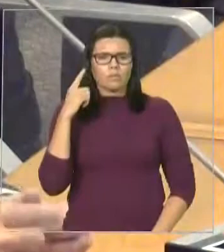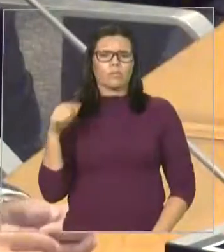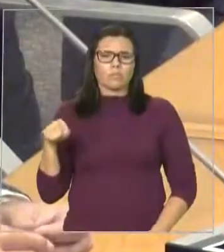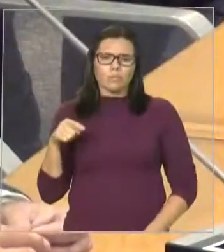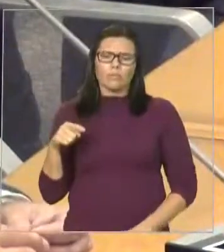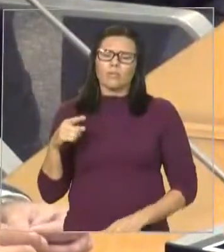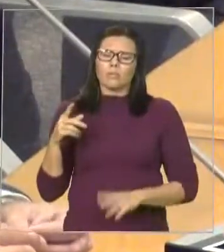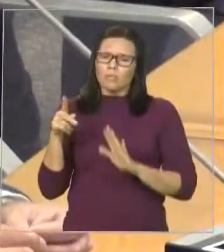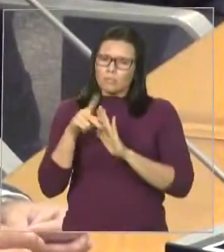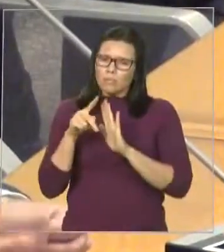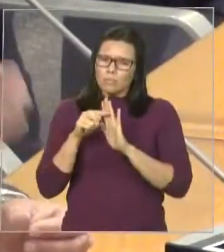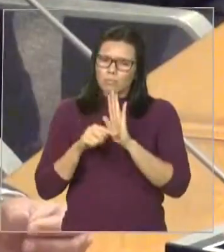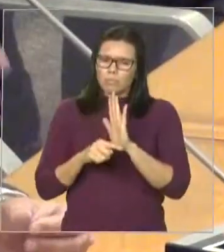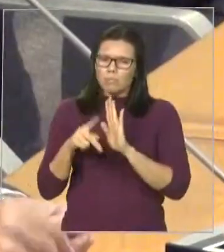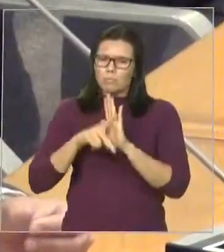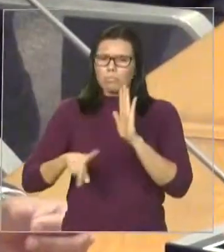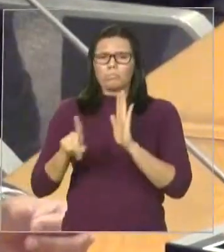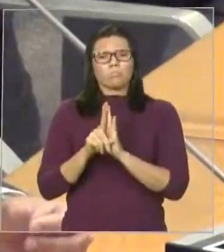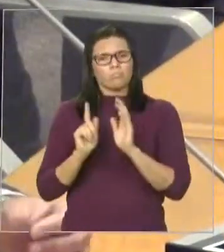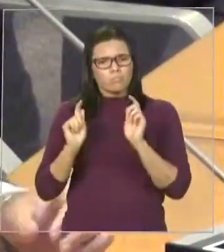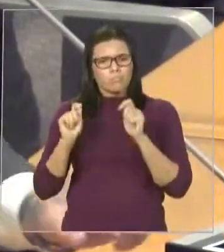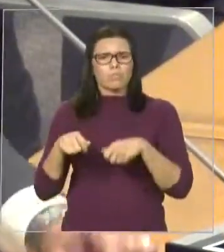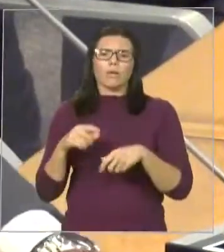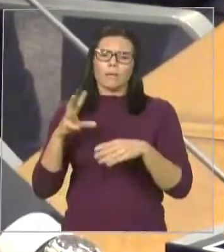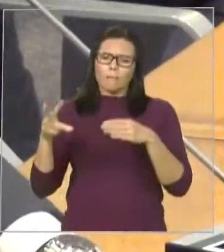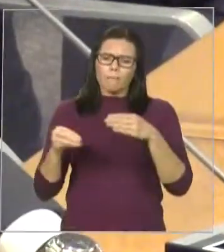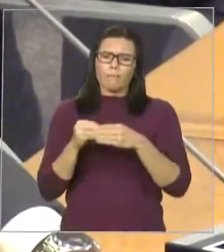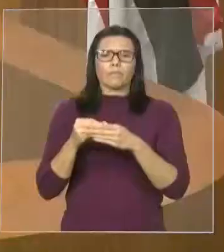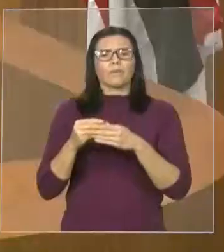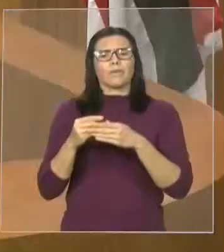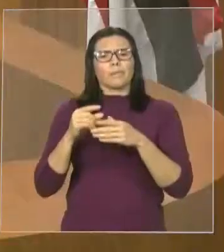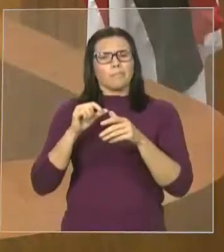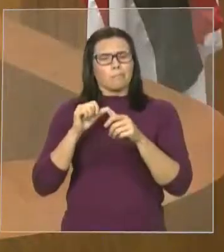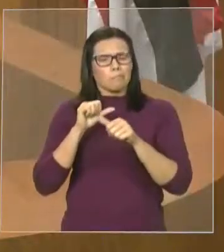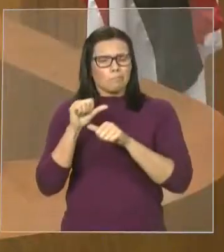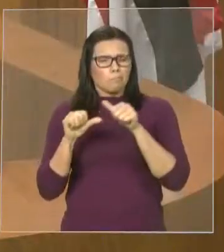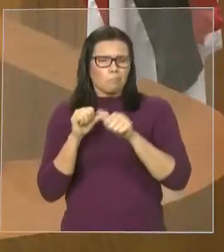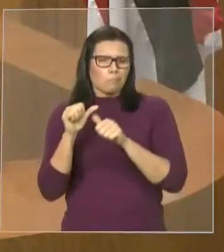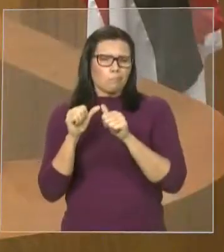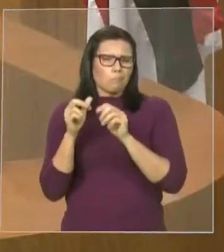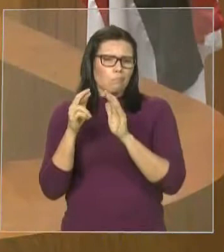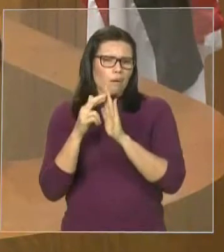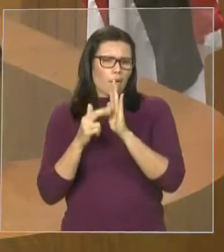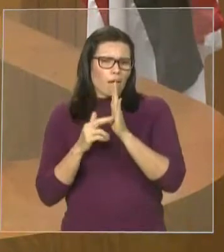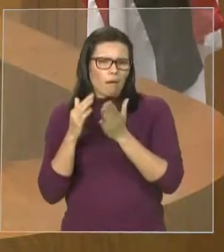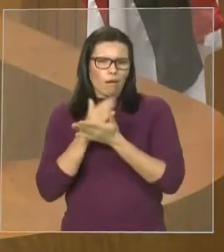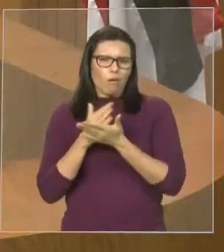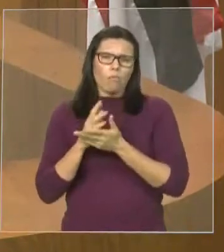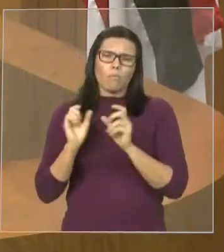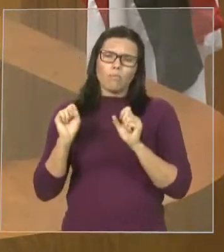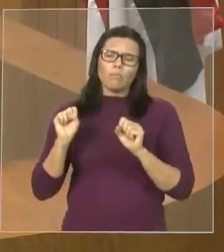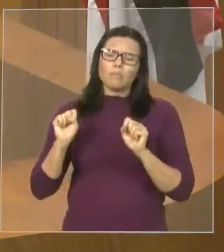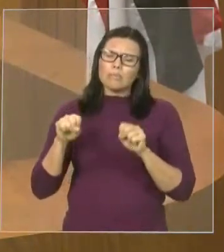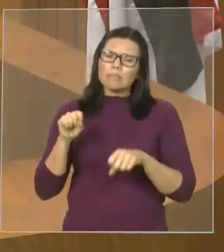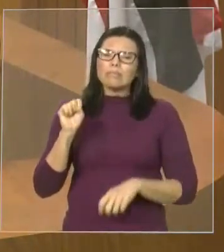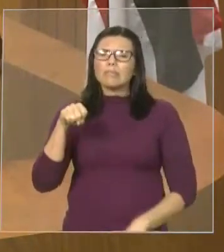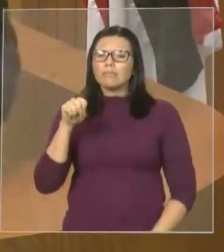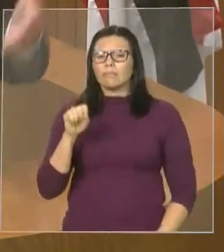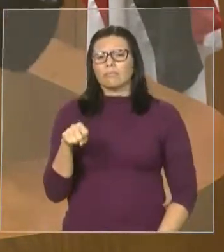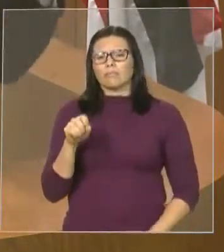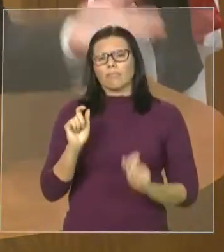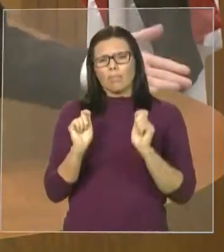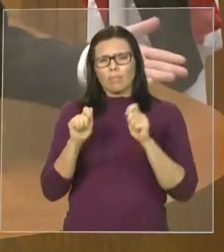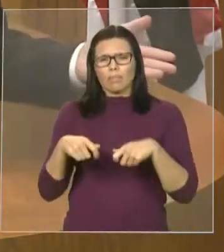faz um pronunciamento nesse sentido, eu queria parabenizar Vossa Excelência. Agradeço, deputado Max Barros. Eu só queria entender, deputado Max Barros,